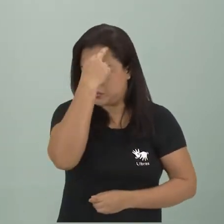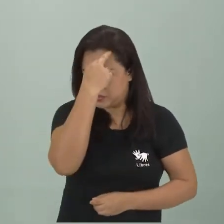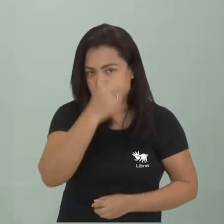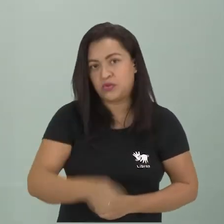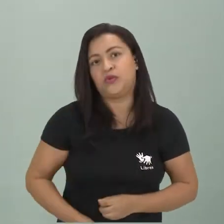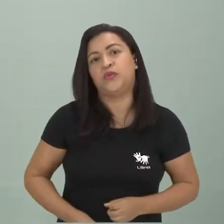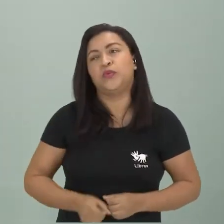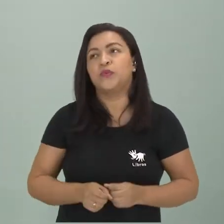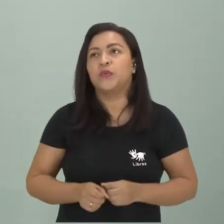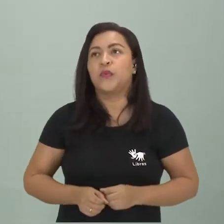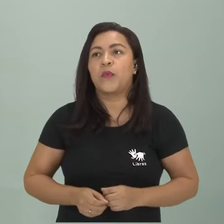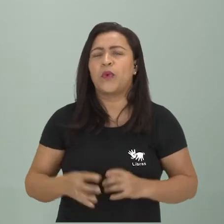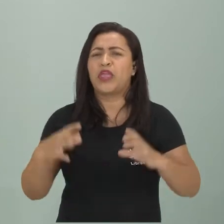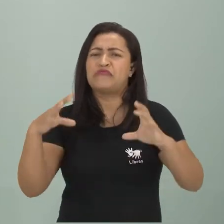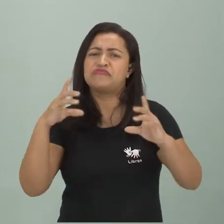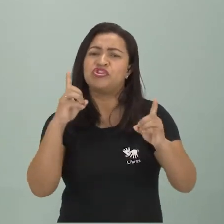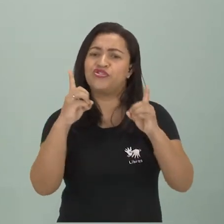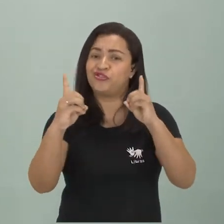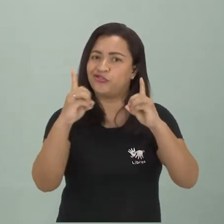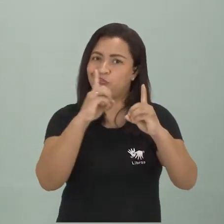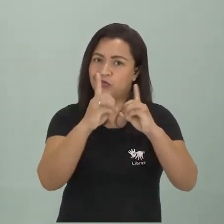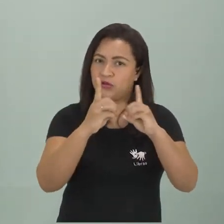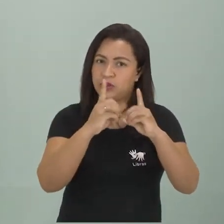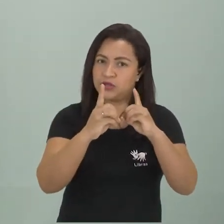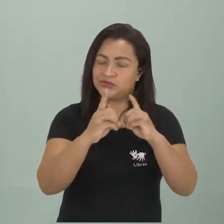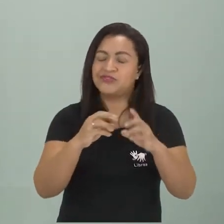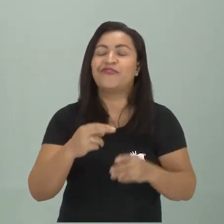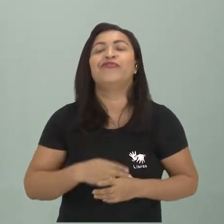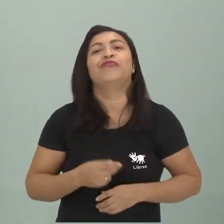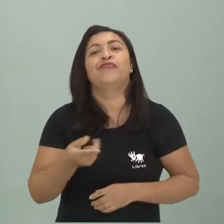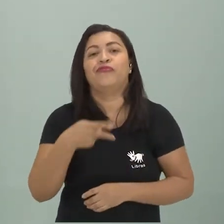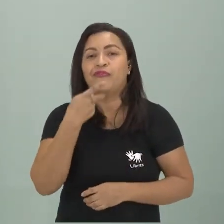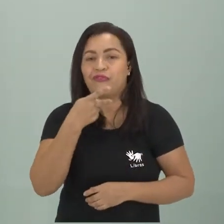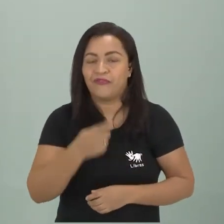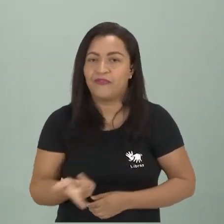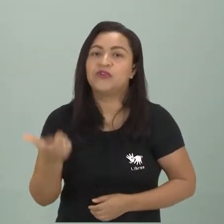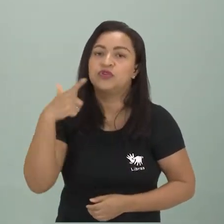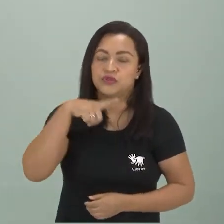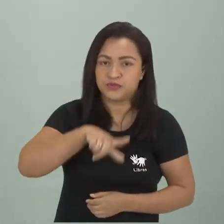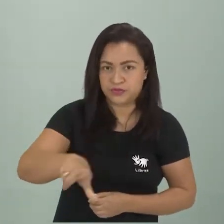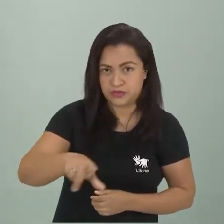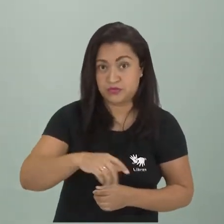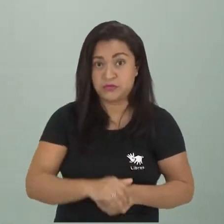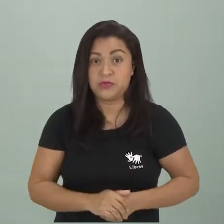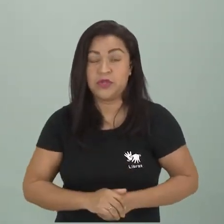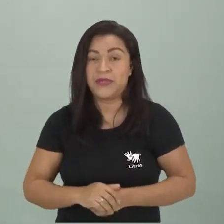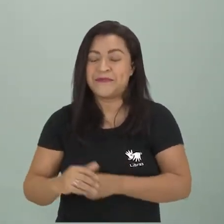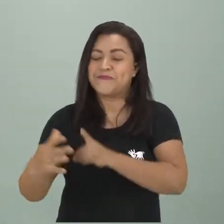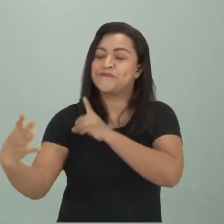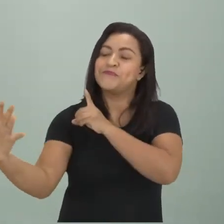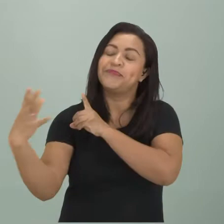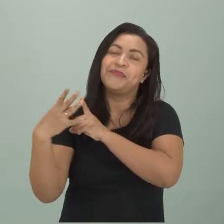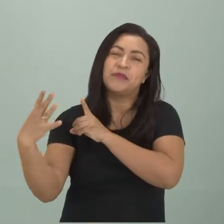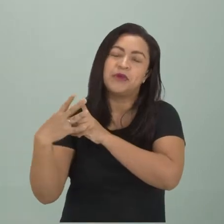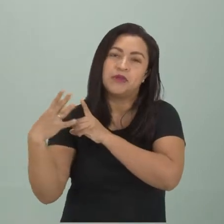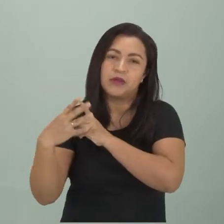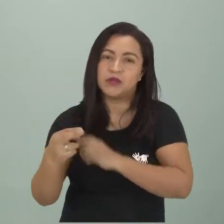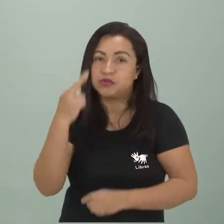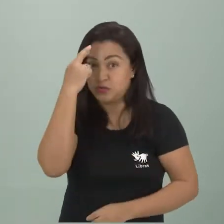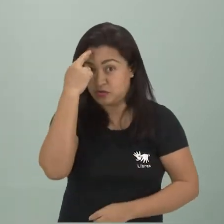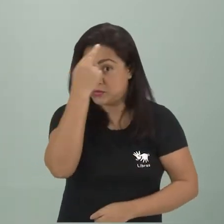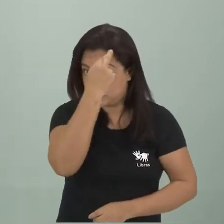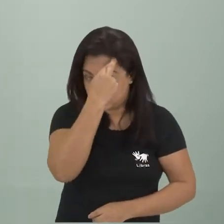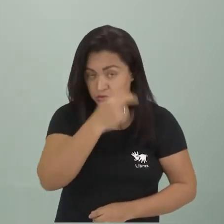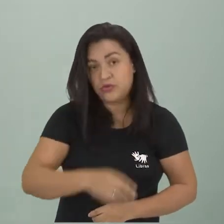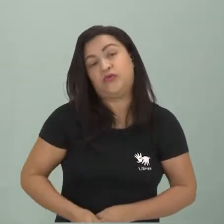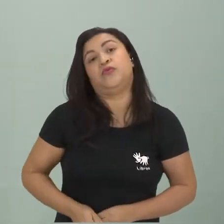Karl Marx. Bem extenso, não é, pessoal? Vou repetir mais uma vez. Materialismo histórico